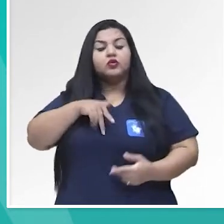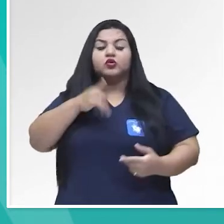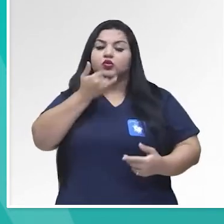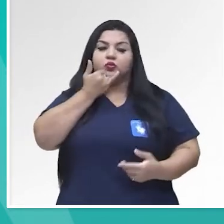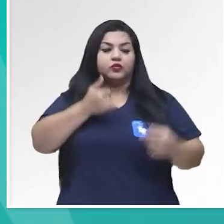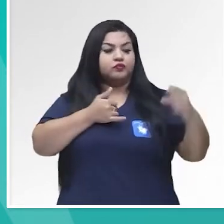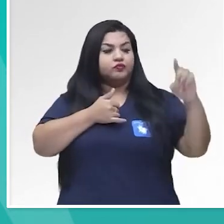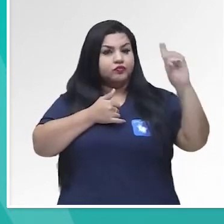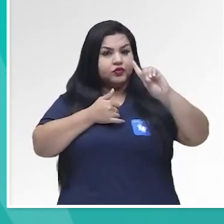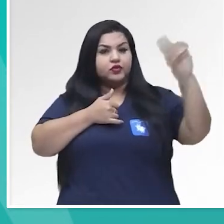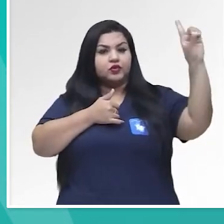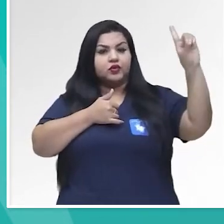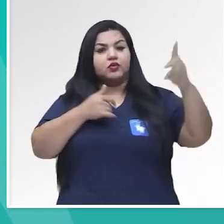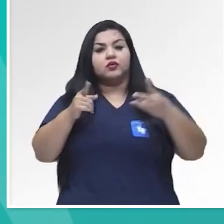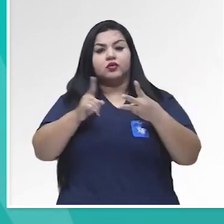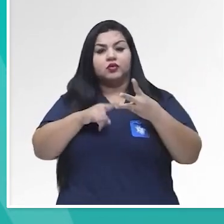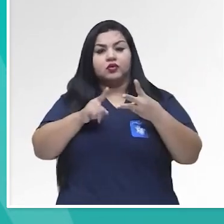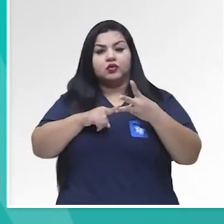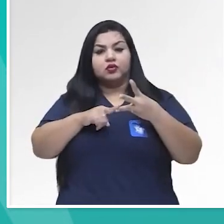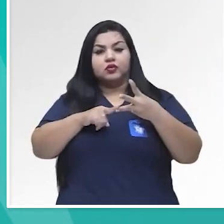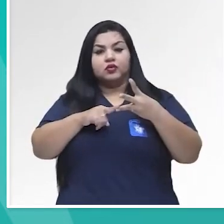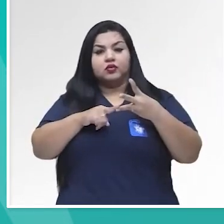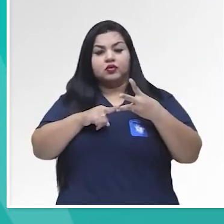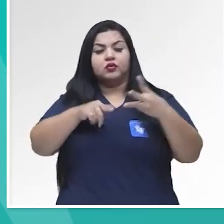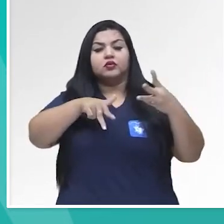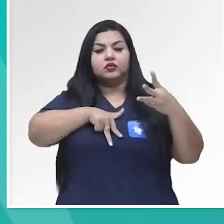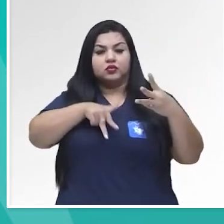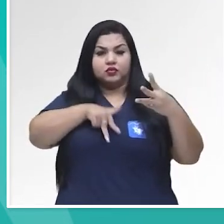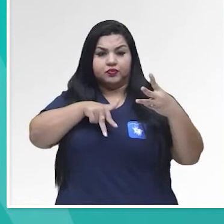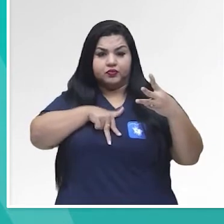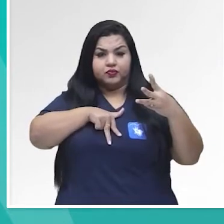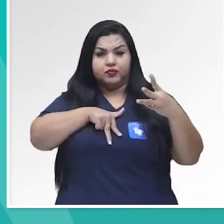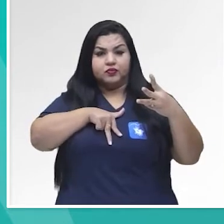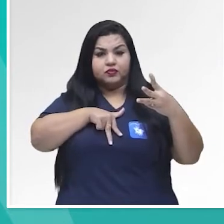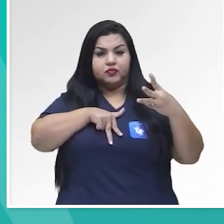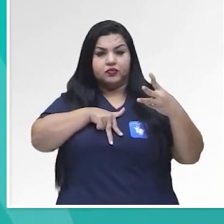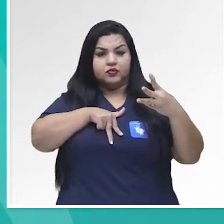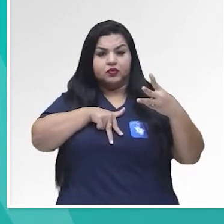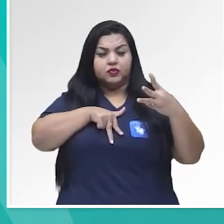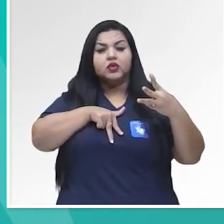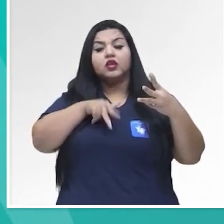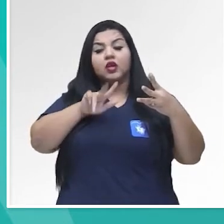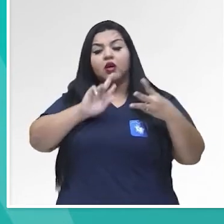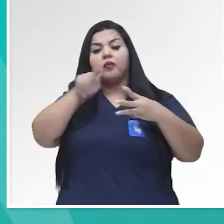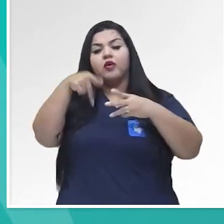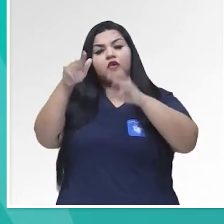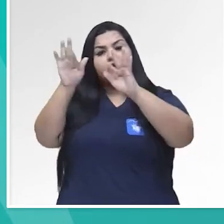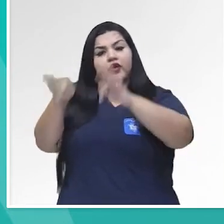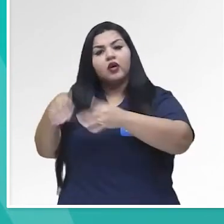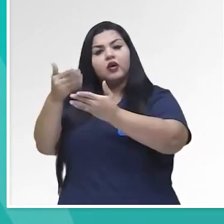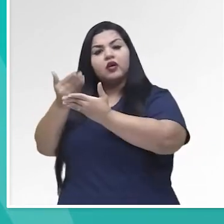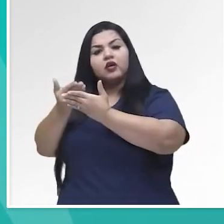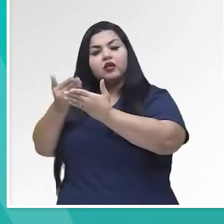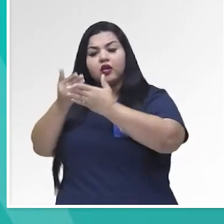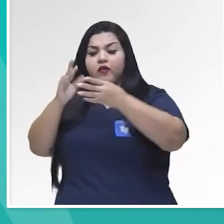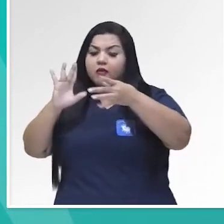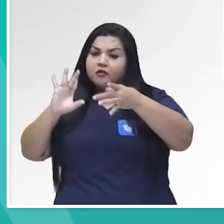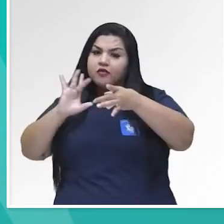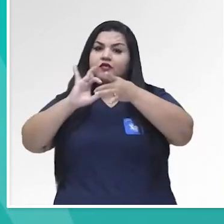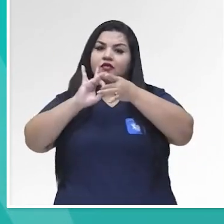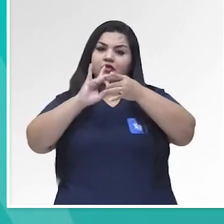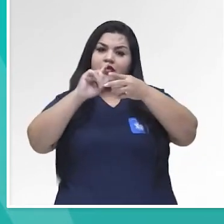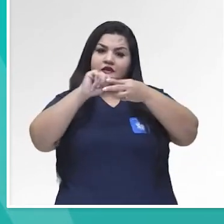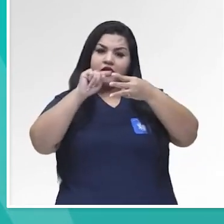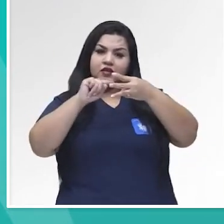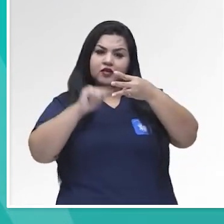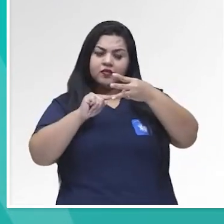teocentrismo, e a terceira, de antropocentrismo. E ao final desta aula, nós vamos linkar e ficarmos com